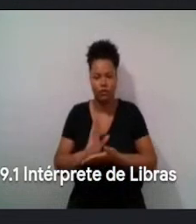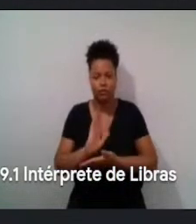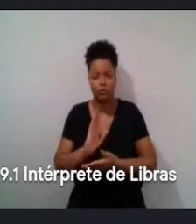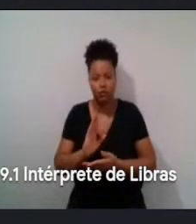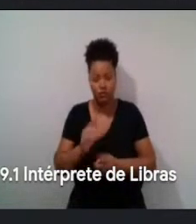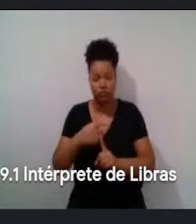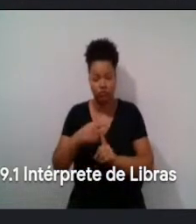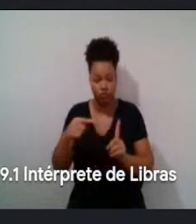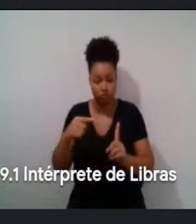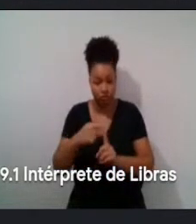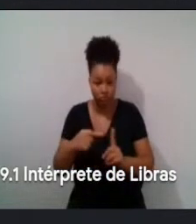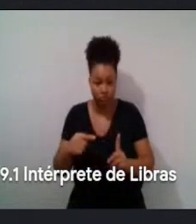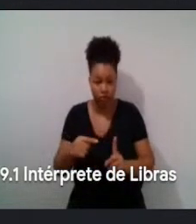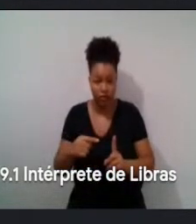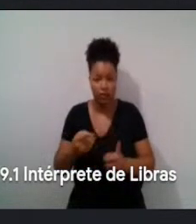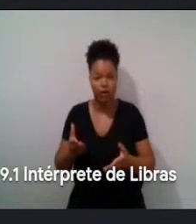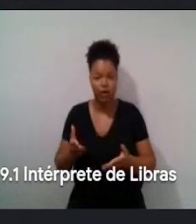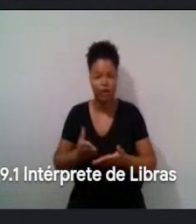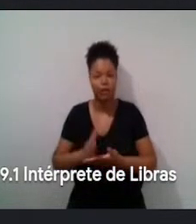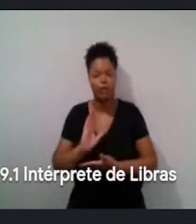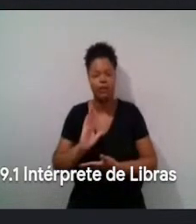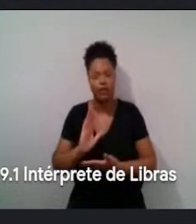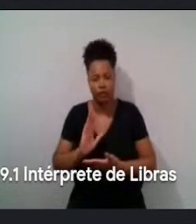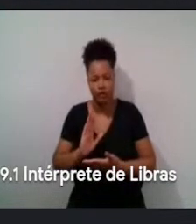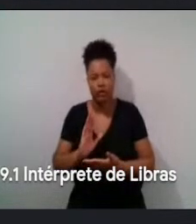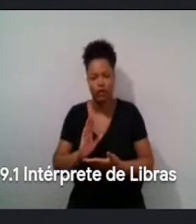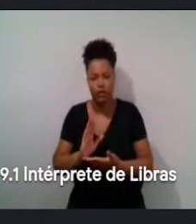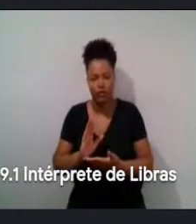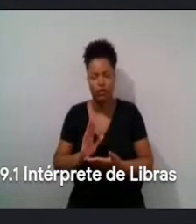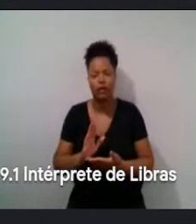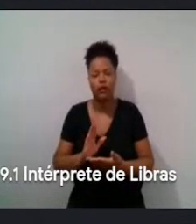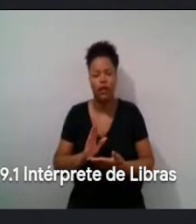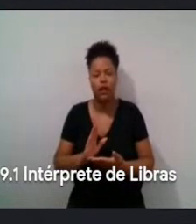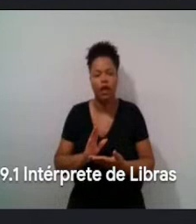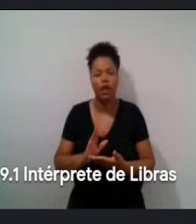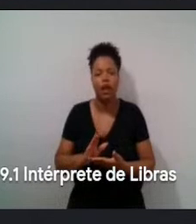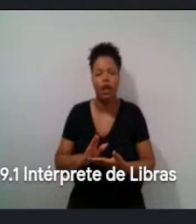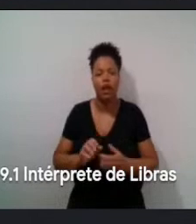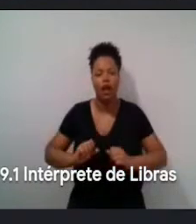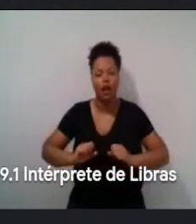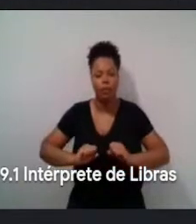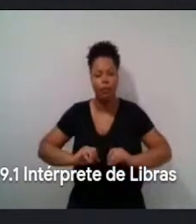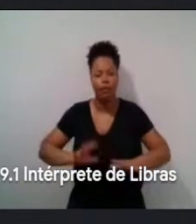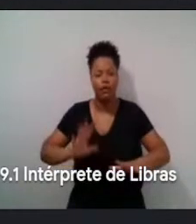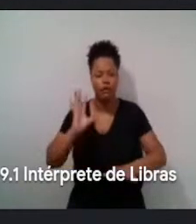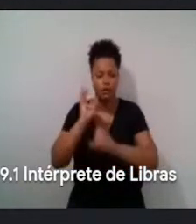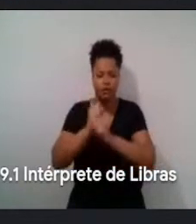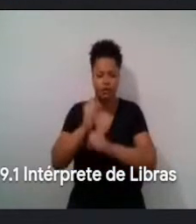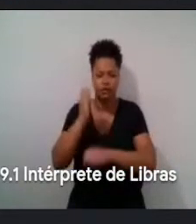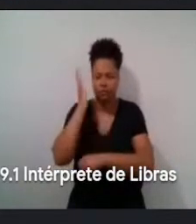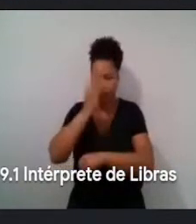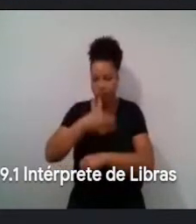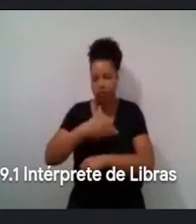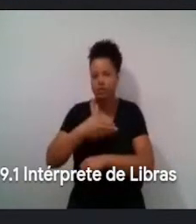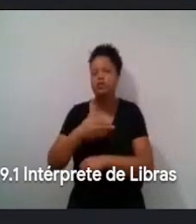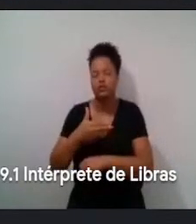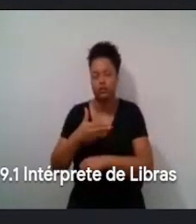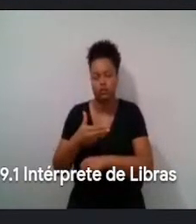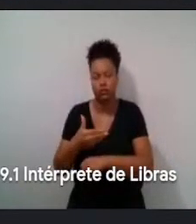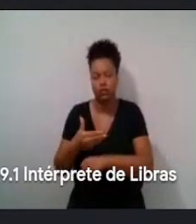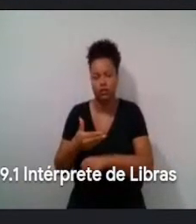para aprovar com ressalva a prestação de contas de Rosilene Rocha Borges, candidata ao cargo